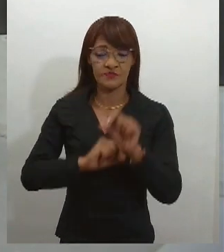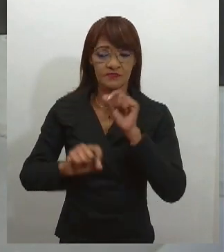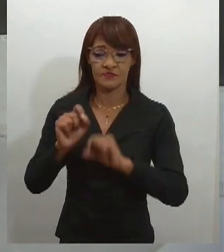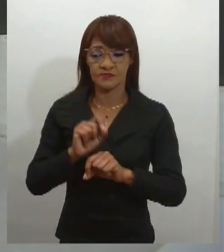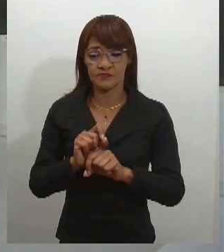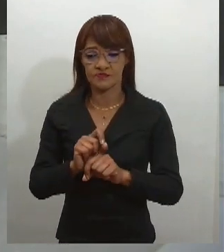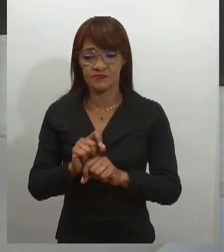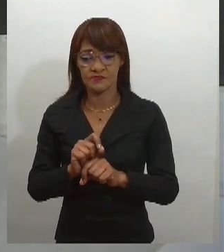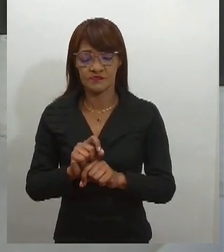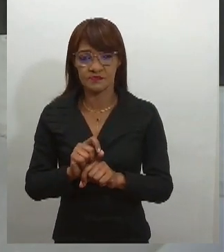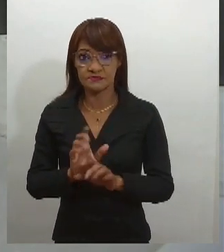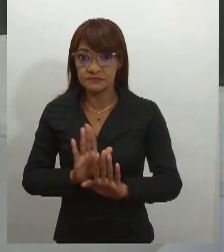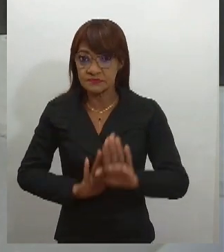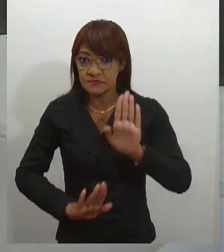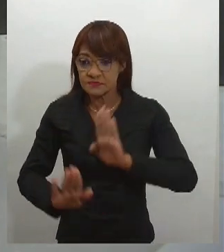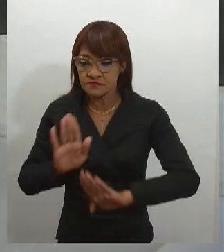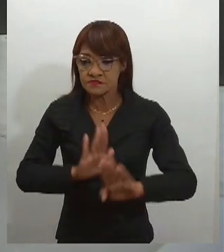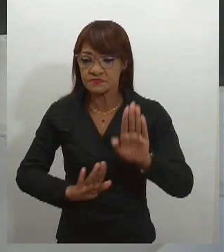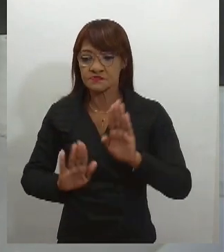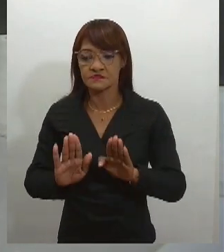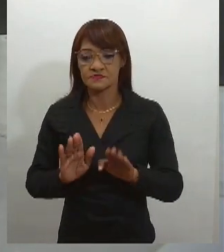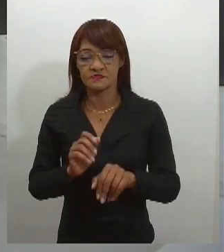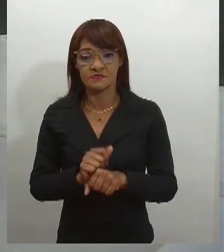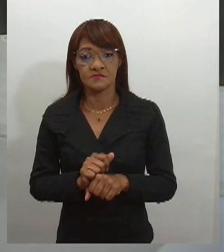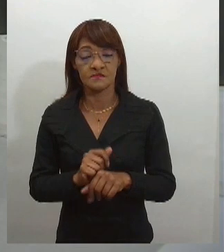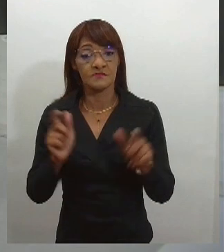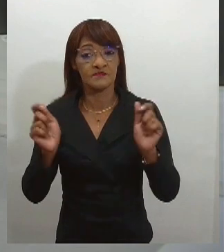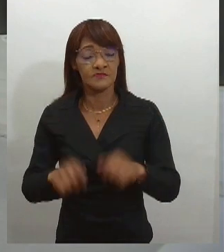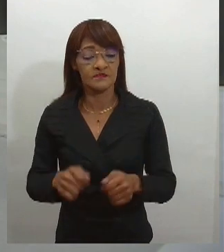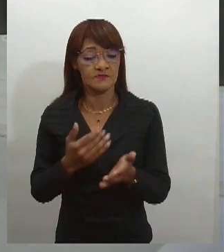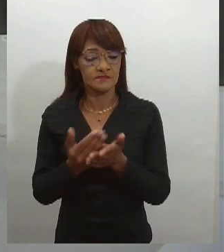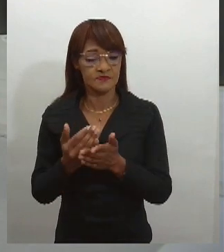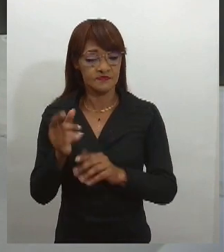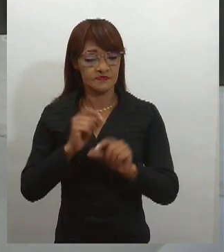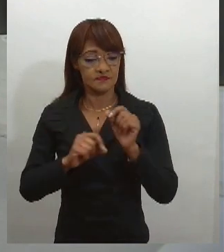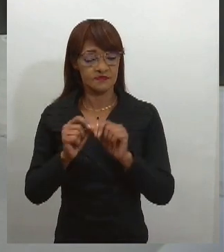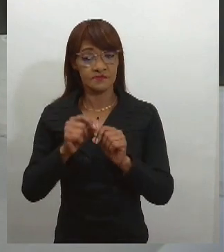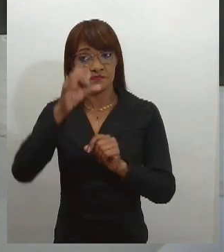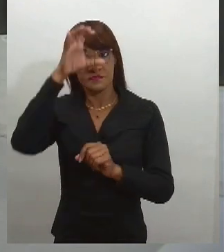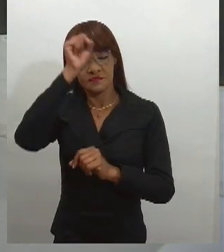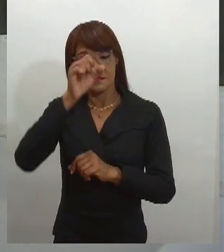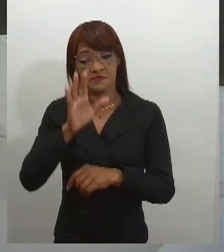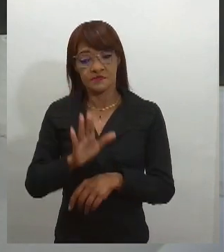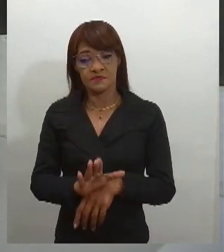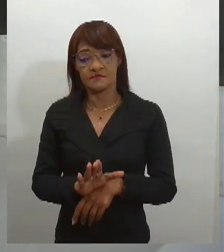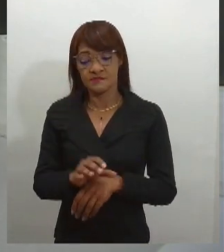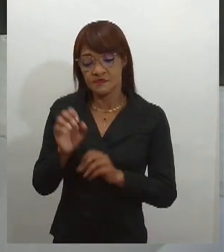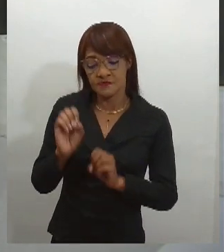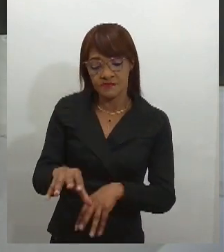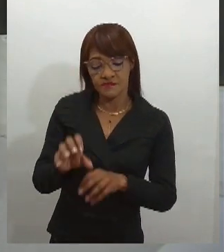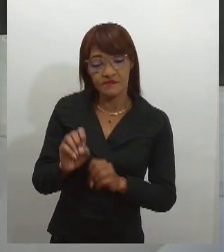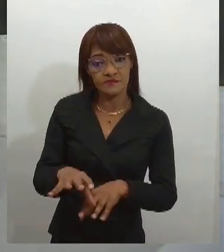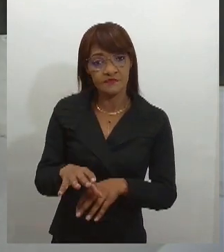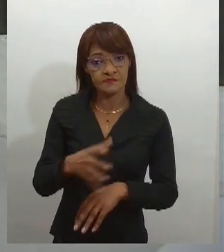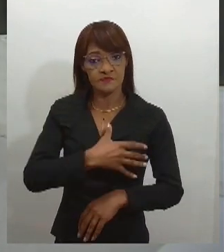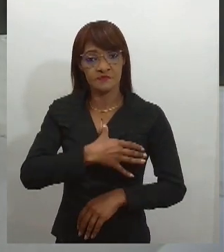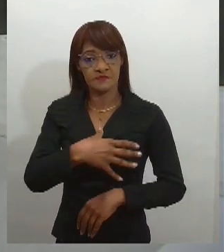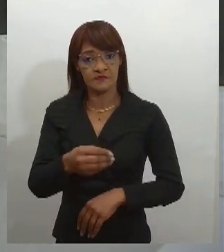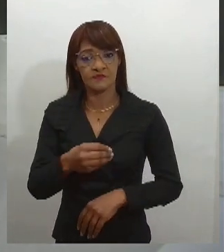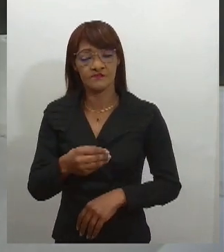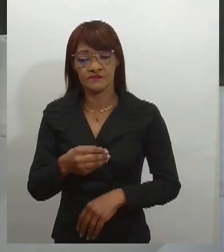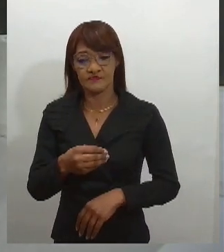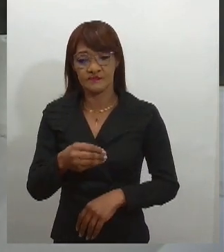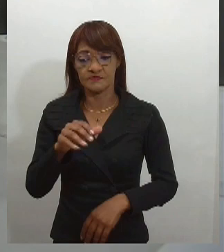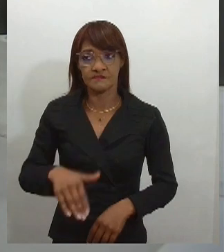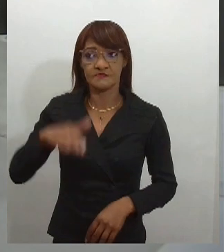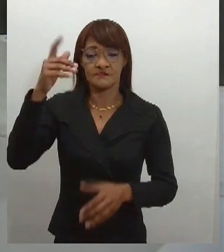criteriosa, possam até começar a trabalhar a educação financeira com seus filhos em casa para que não se tornem adultos endividados. Muito